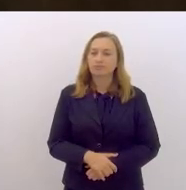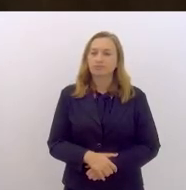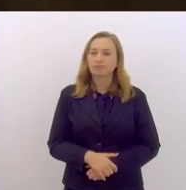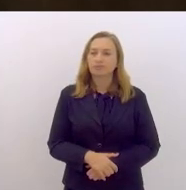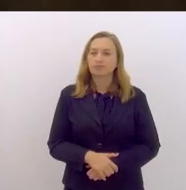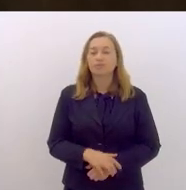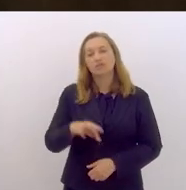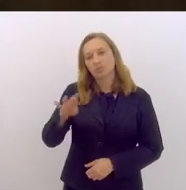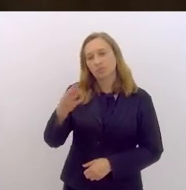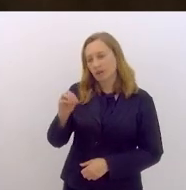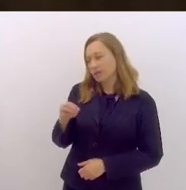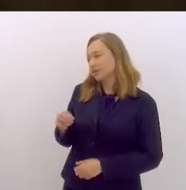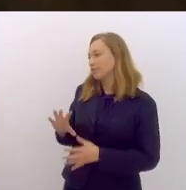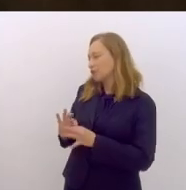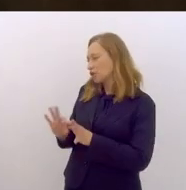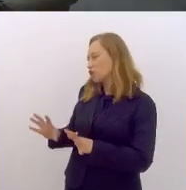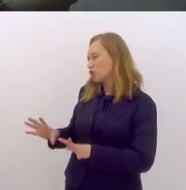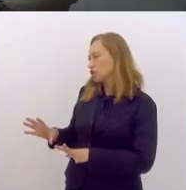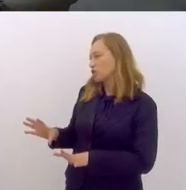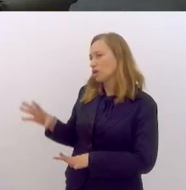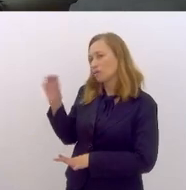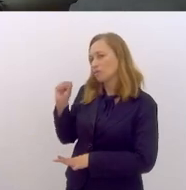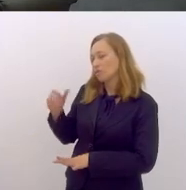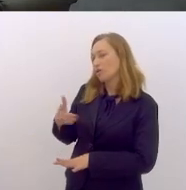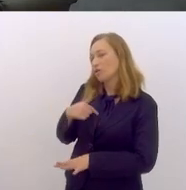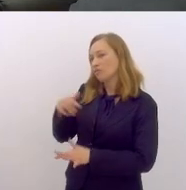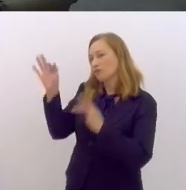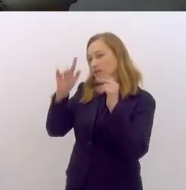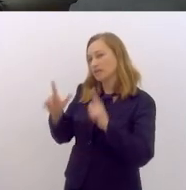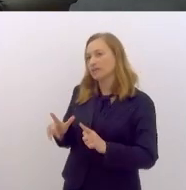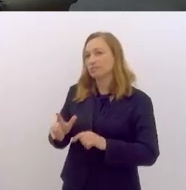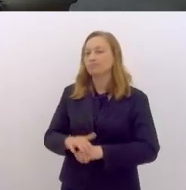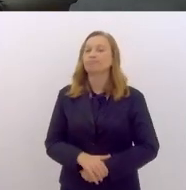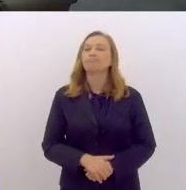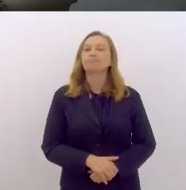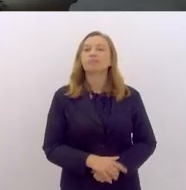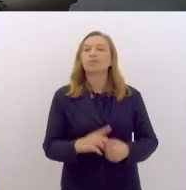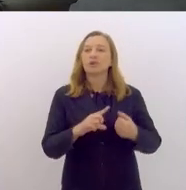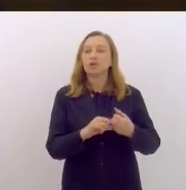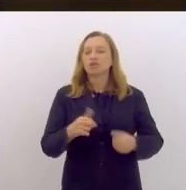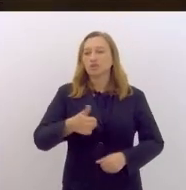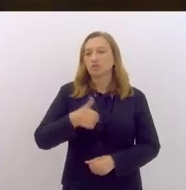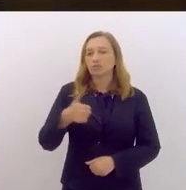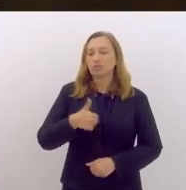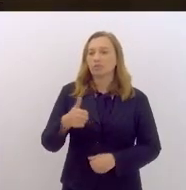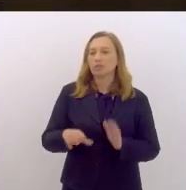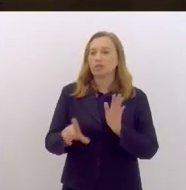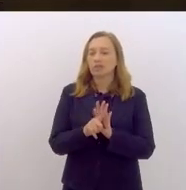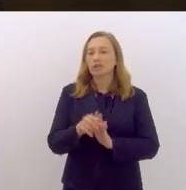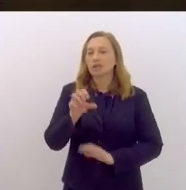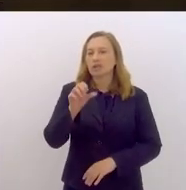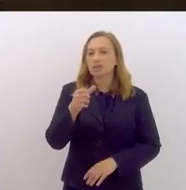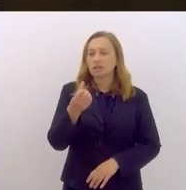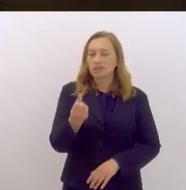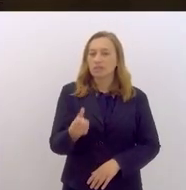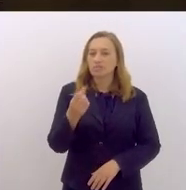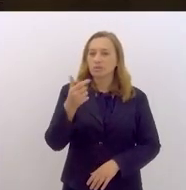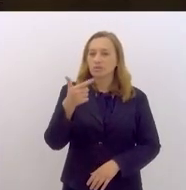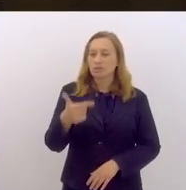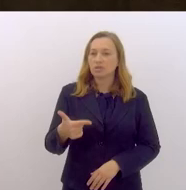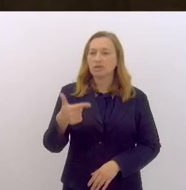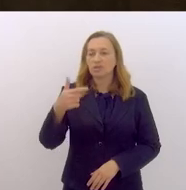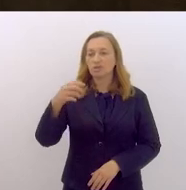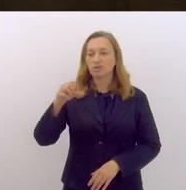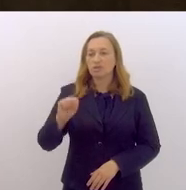o Marquinhos deixar Vossa Excelência escutar, eu vou ficar feliz. O artigo 1º da Lei 6.281 diz